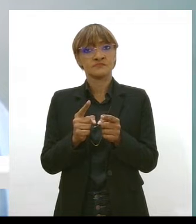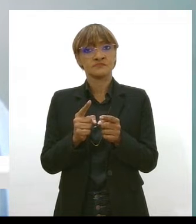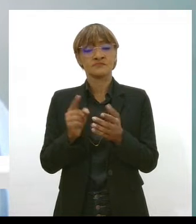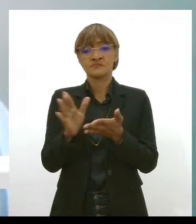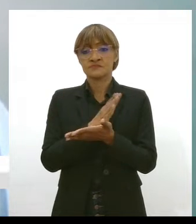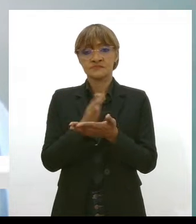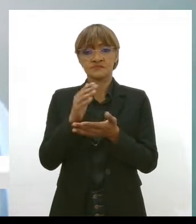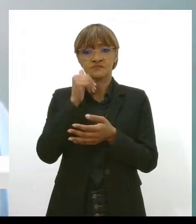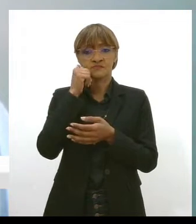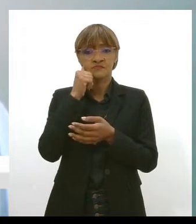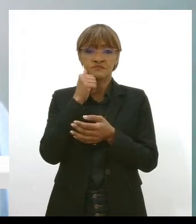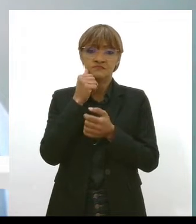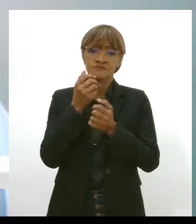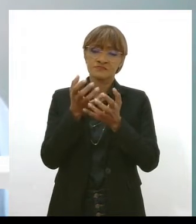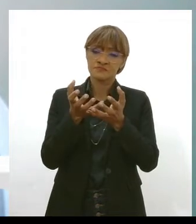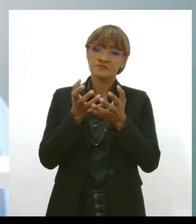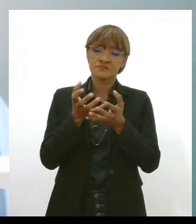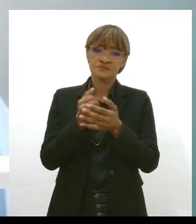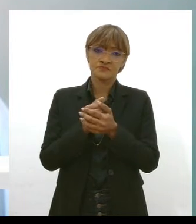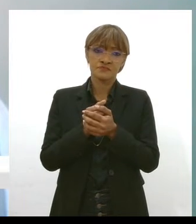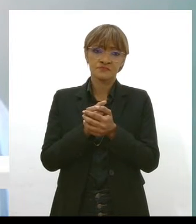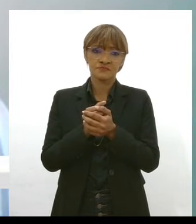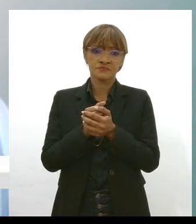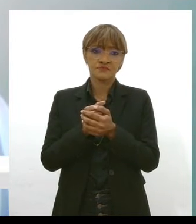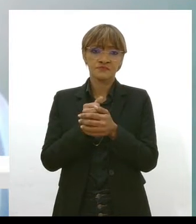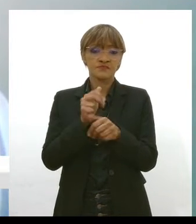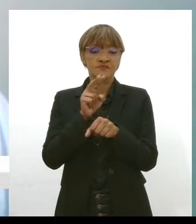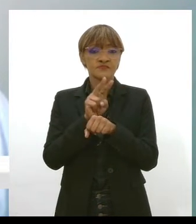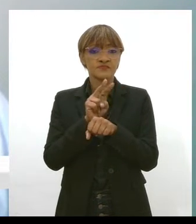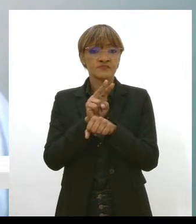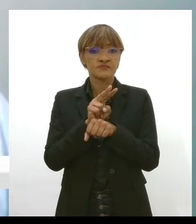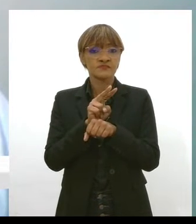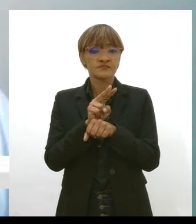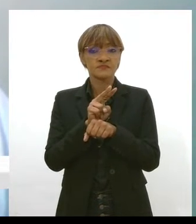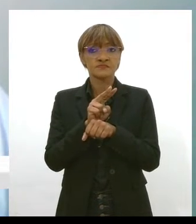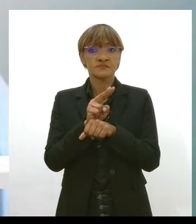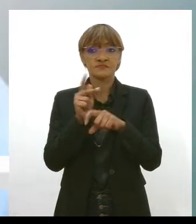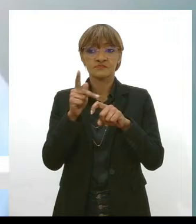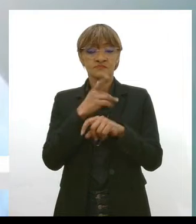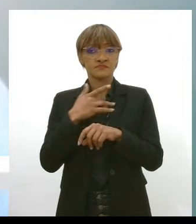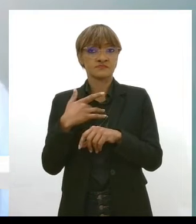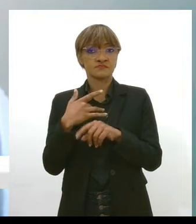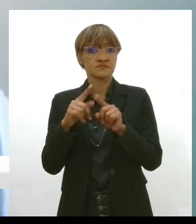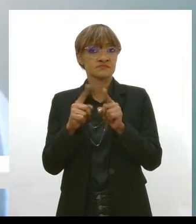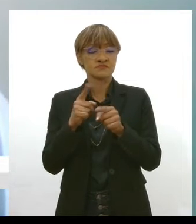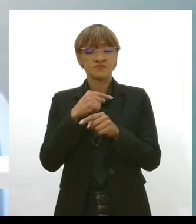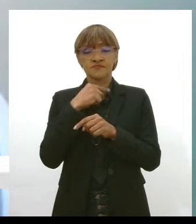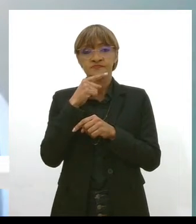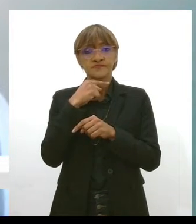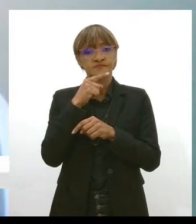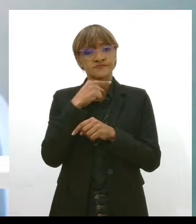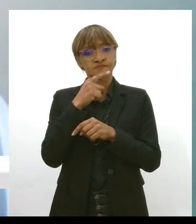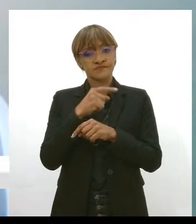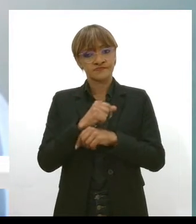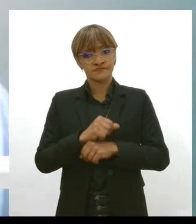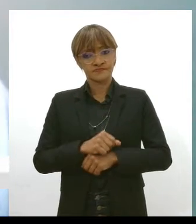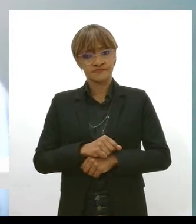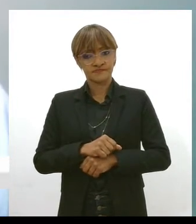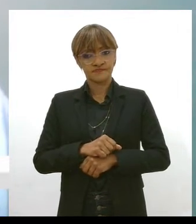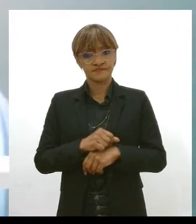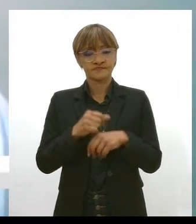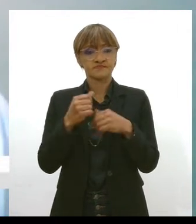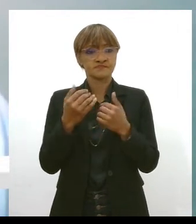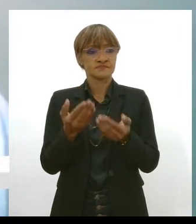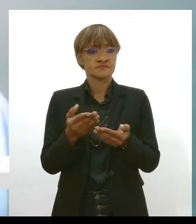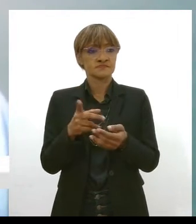esse cuidado na atenção básica, mas elas não conseguem. Então, nós absorvemos isso. Né? Não